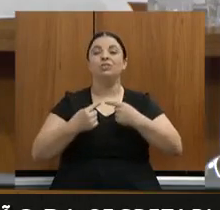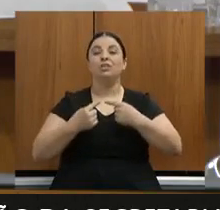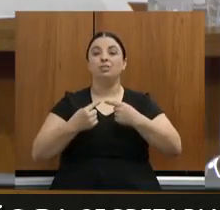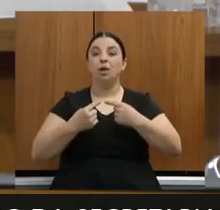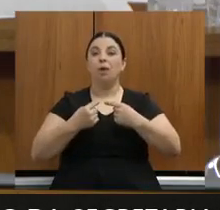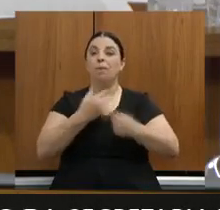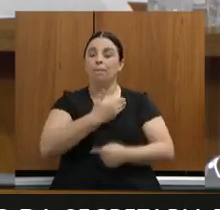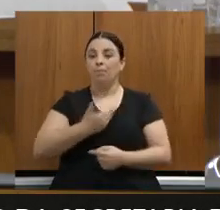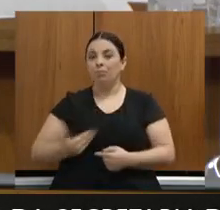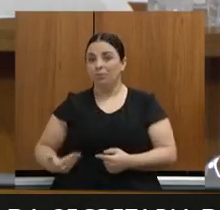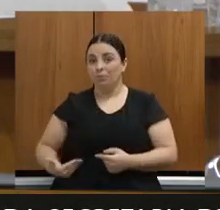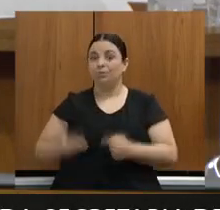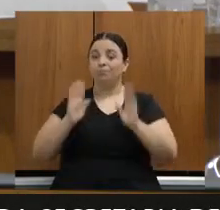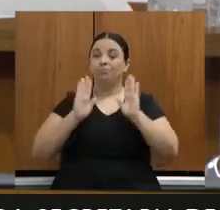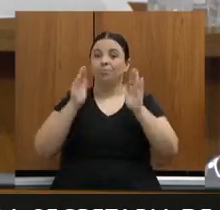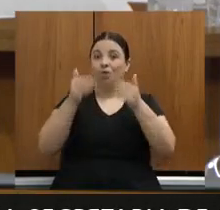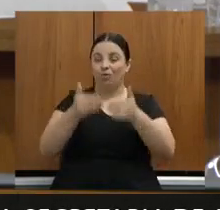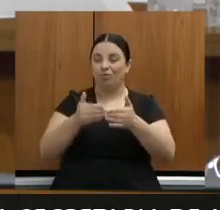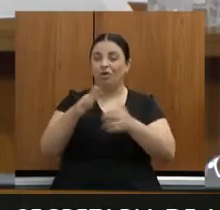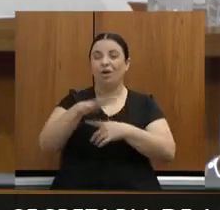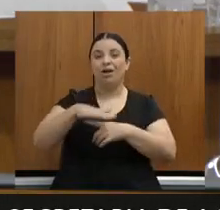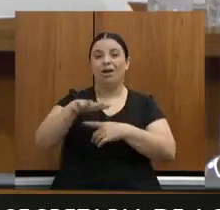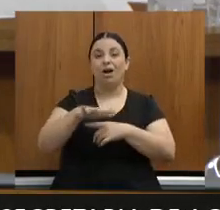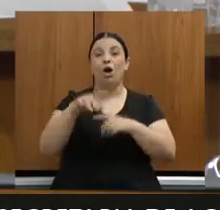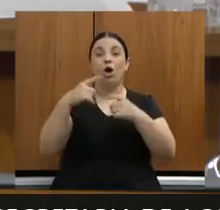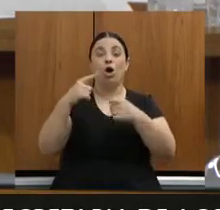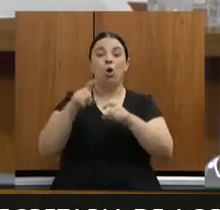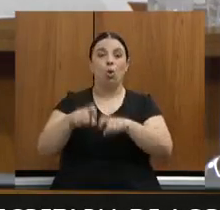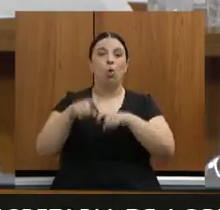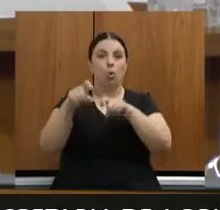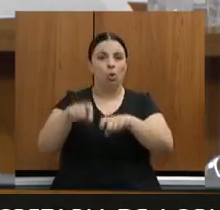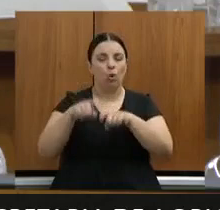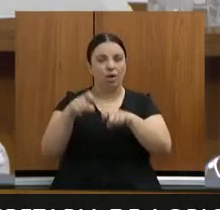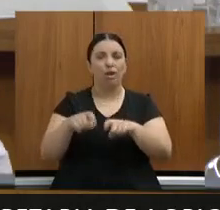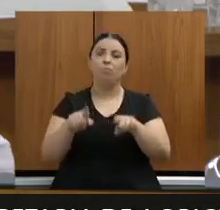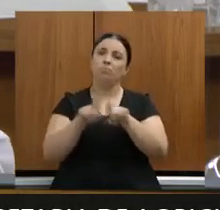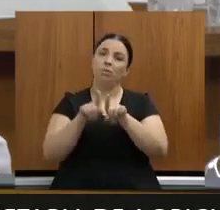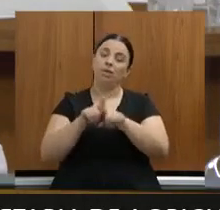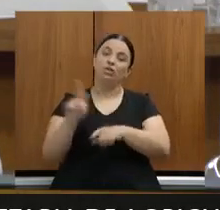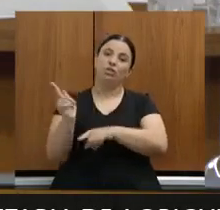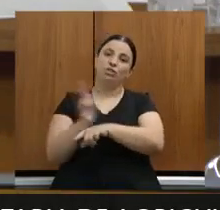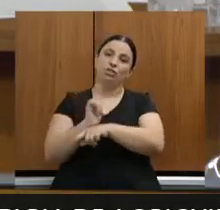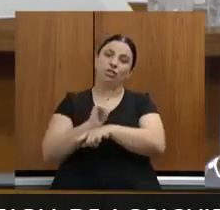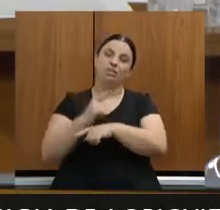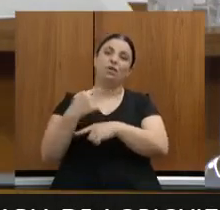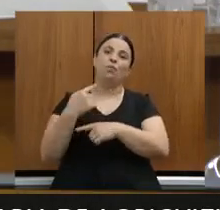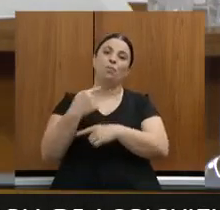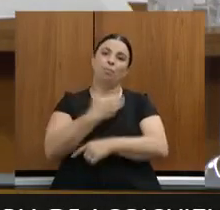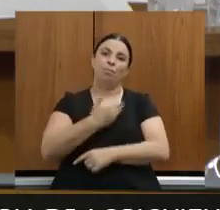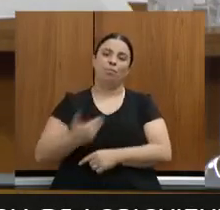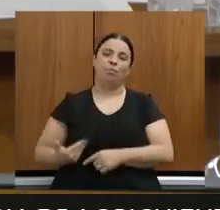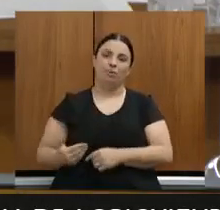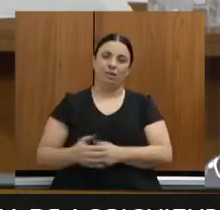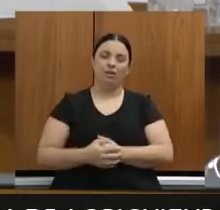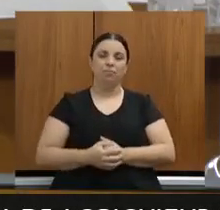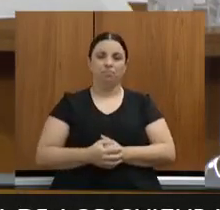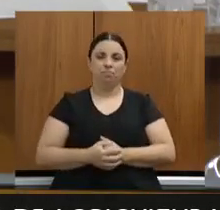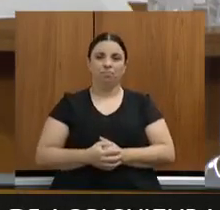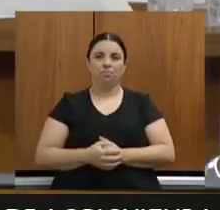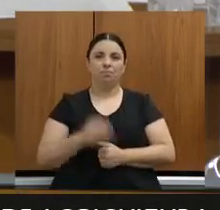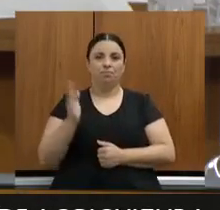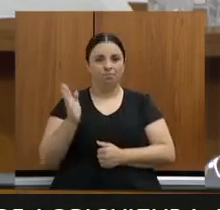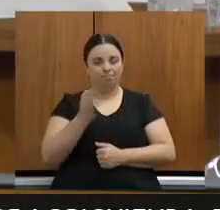o setor Rural e também direcionadas para a gestão pública sim pode passar